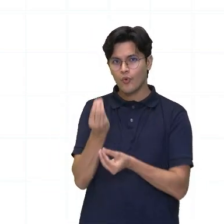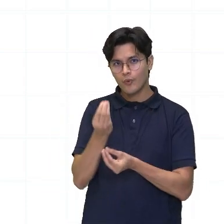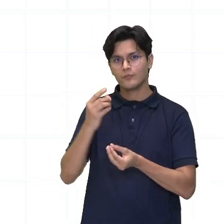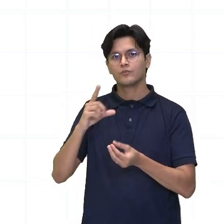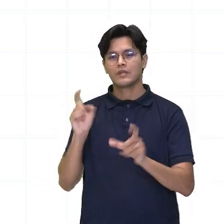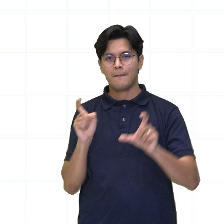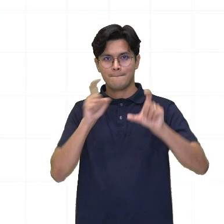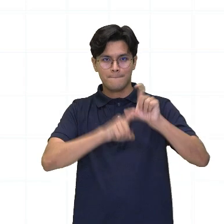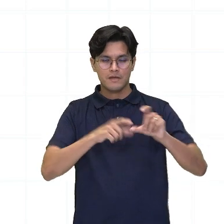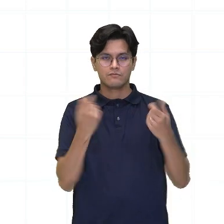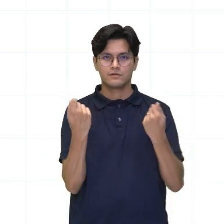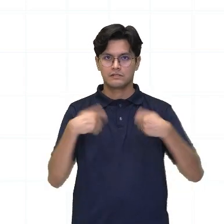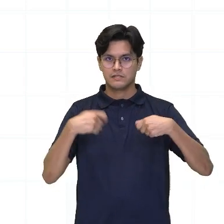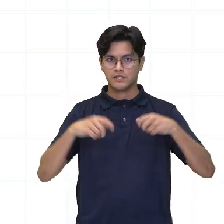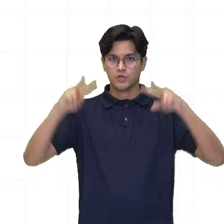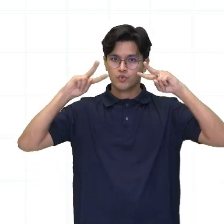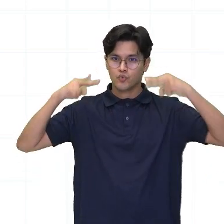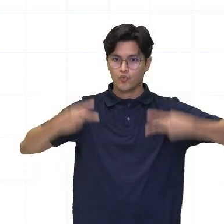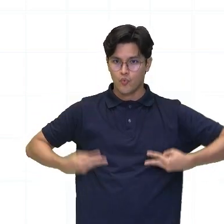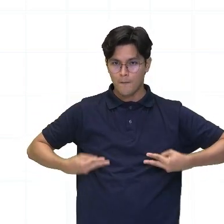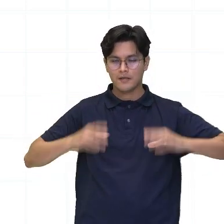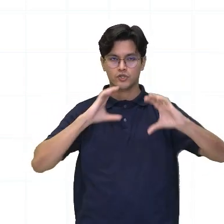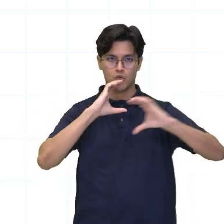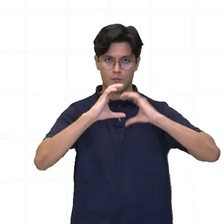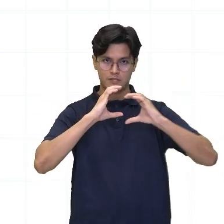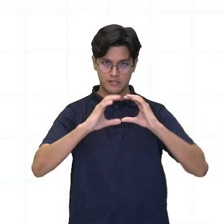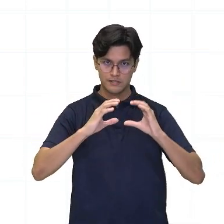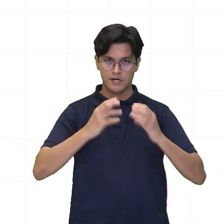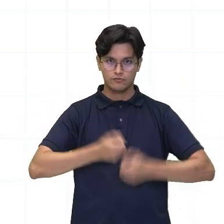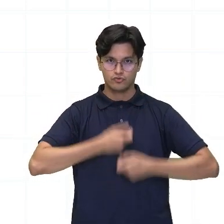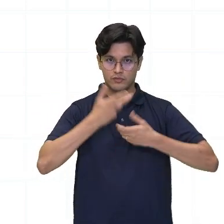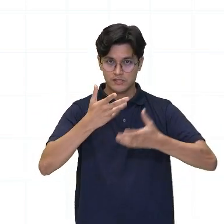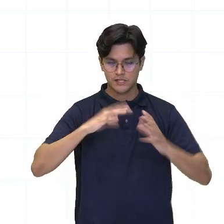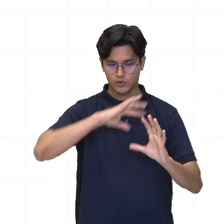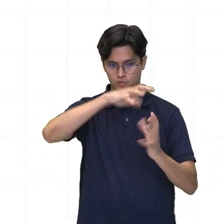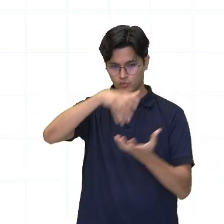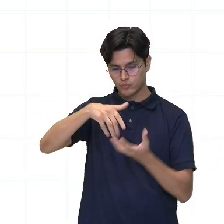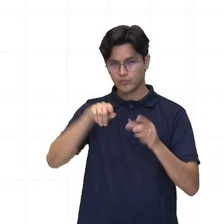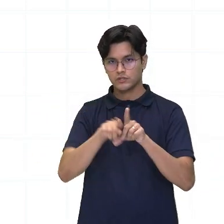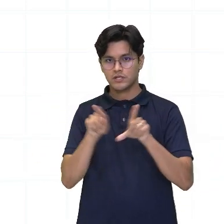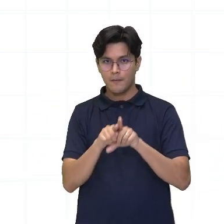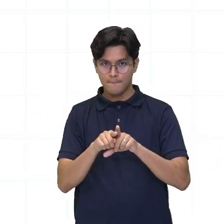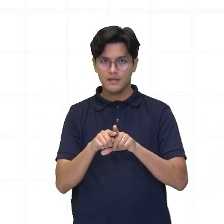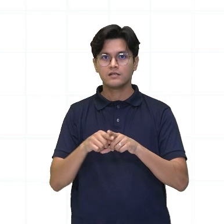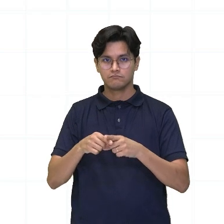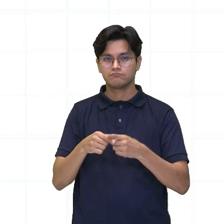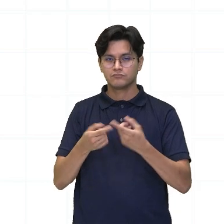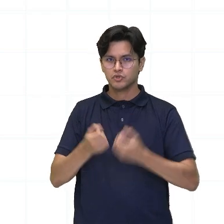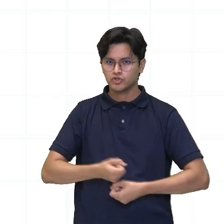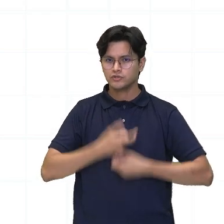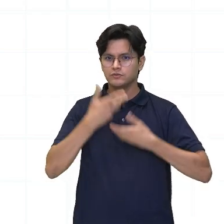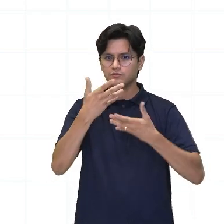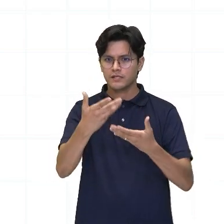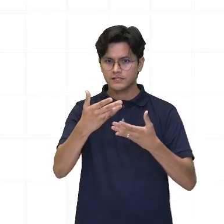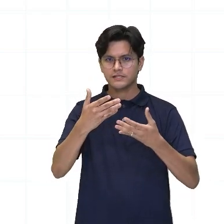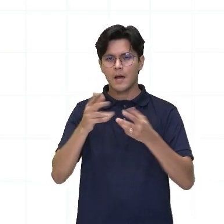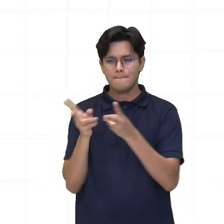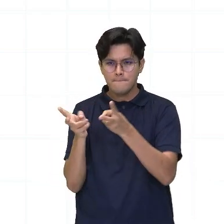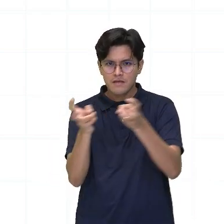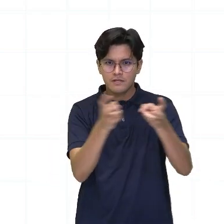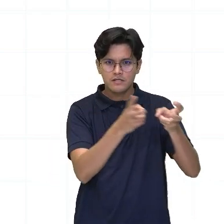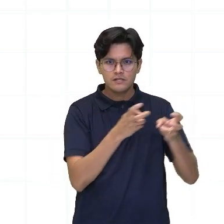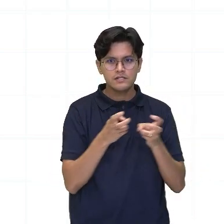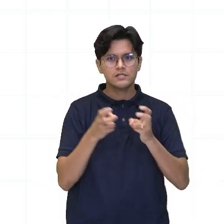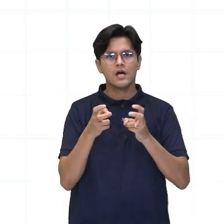de estabelecer diferentes maneiras de dialogar sobre tudo o que o ser humano percebe, vive e